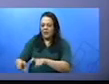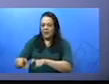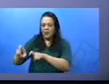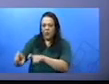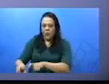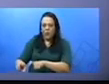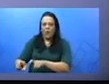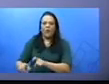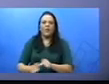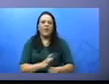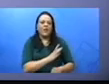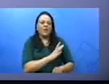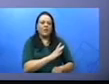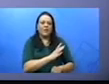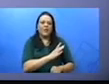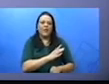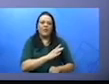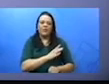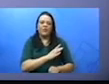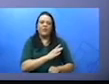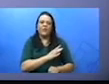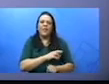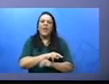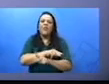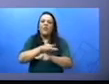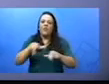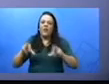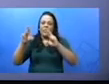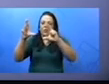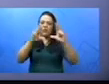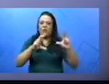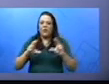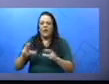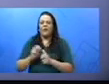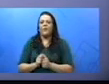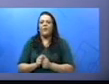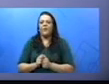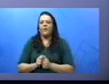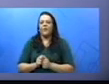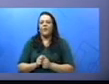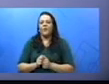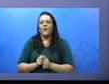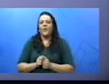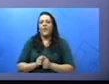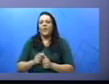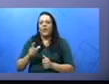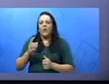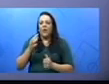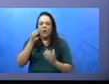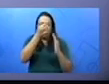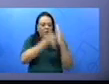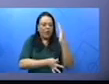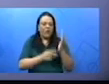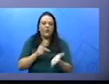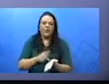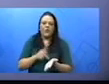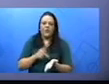A fonte é o Globo, do ano de 2018. Então, é um texto verídico.